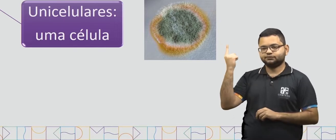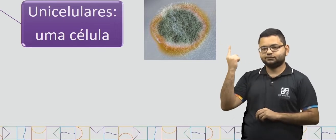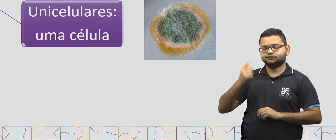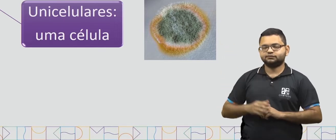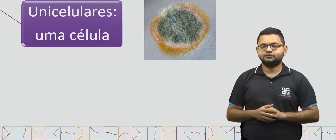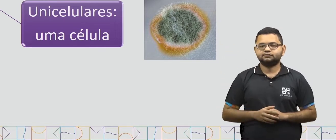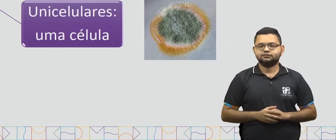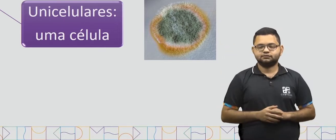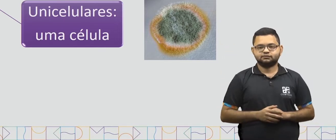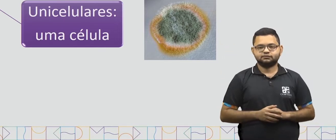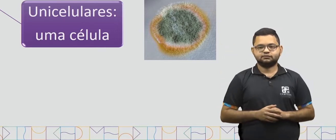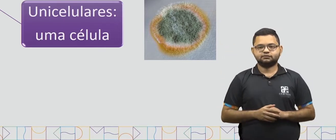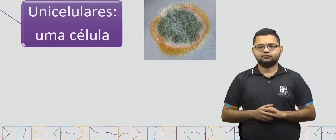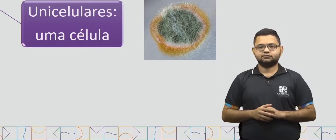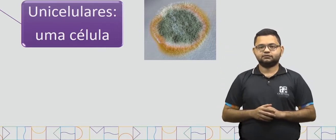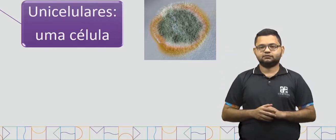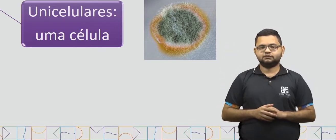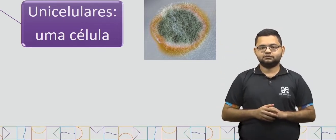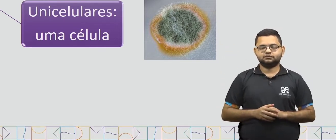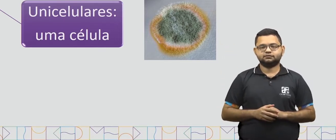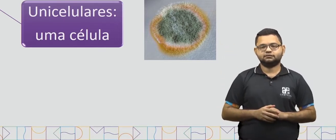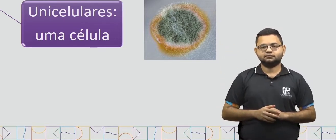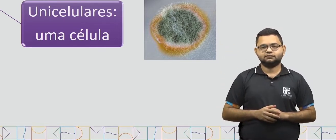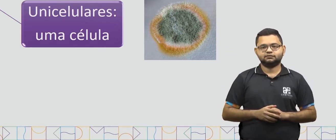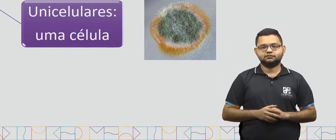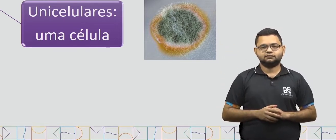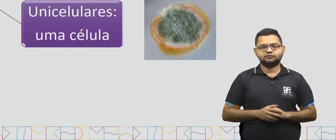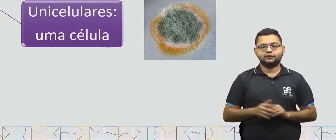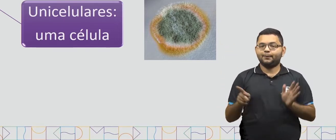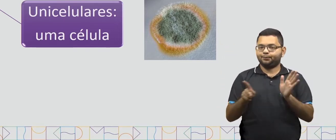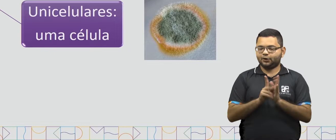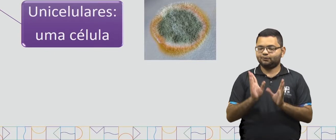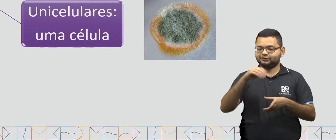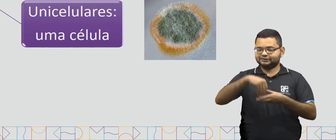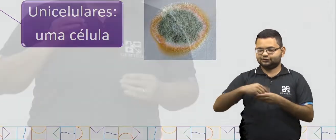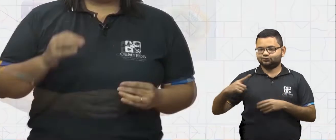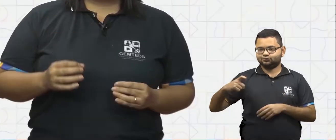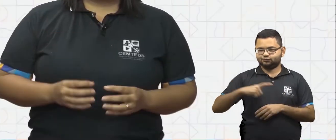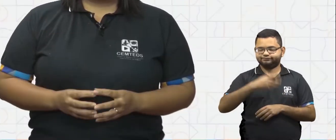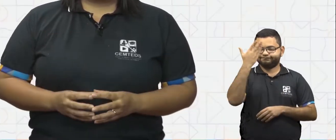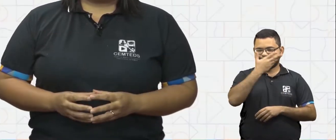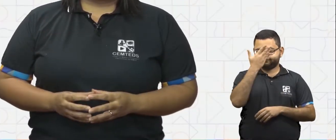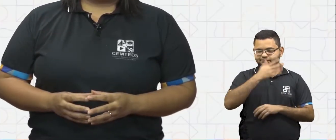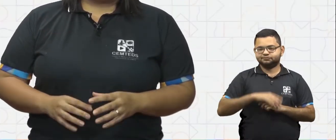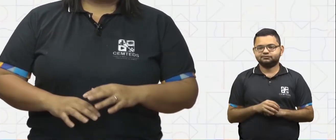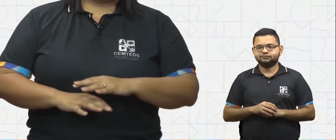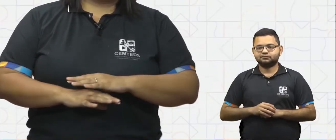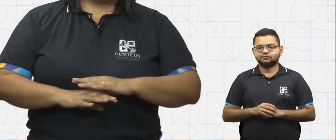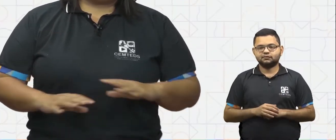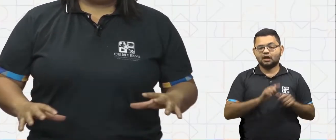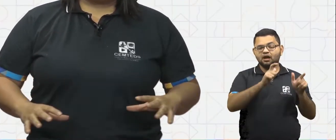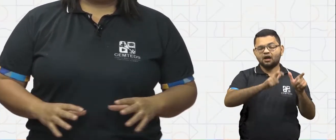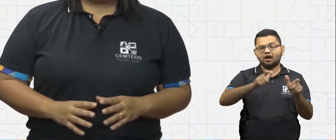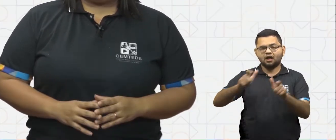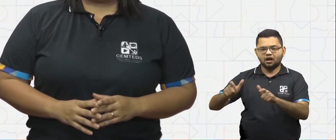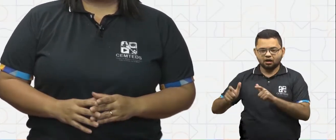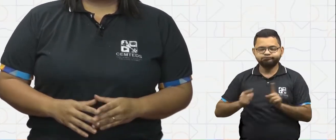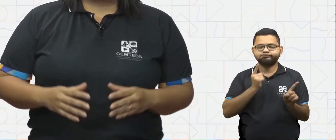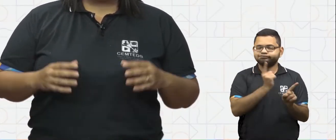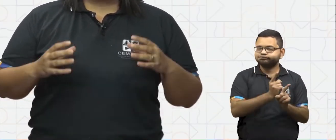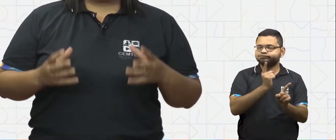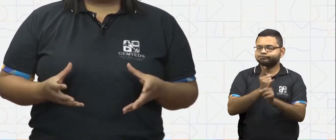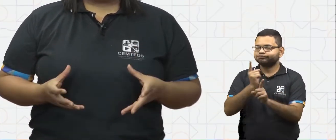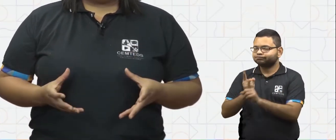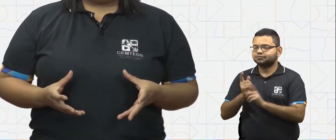e bolores, que fazem parte dos conhecidos micro-organismos. Eles podem ser encontrados em diferentes